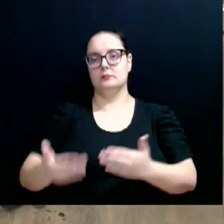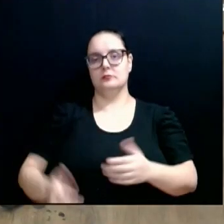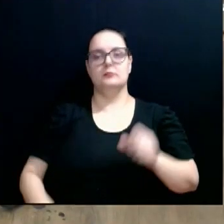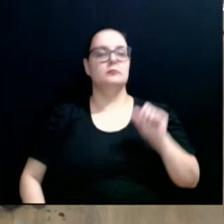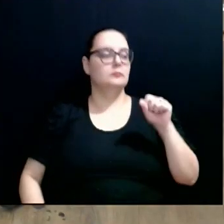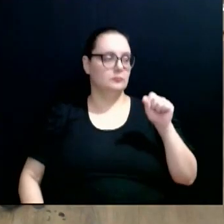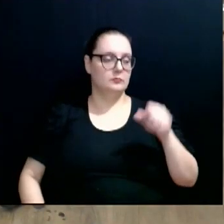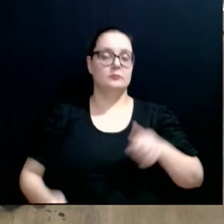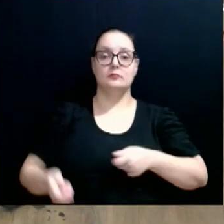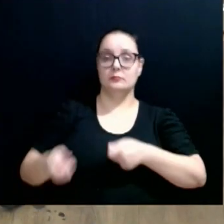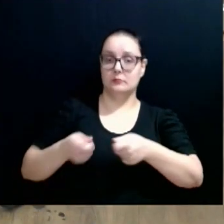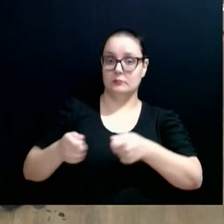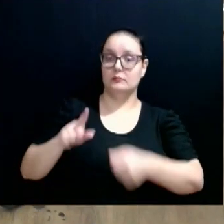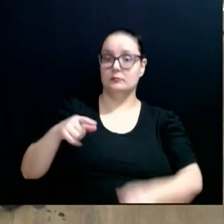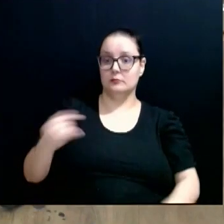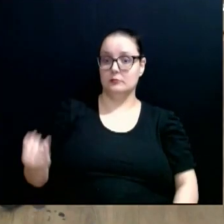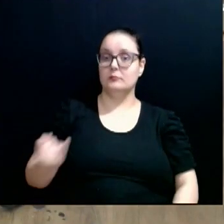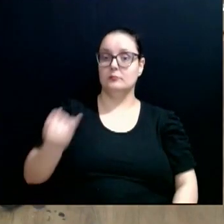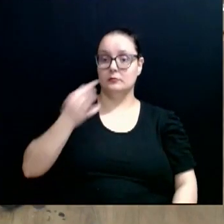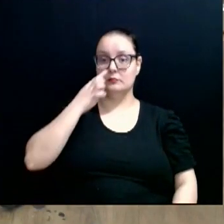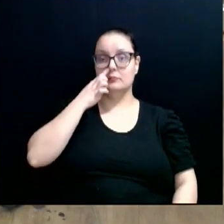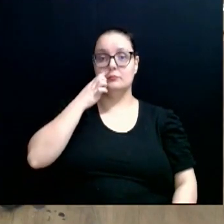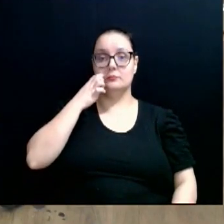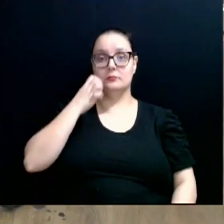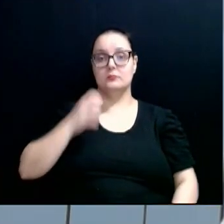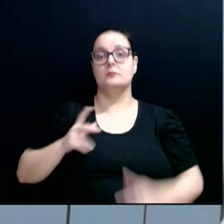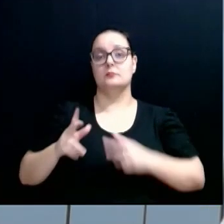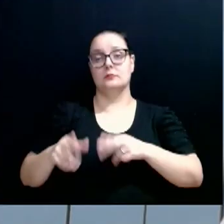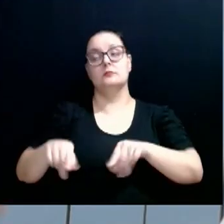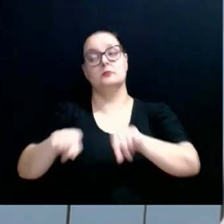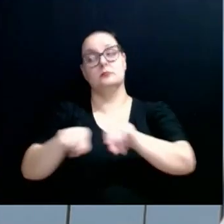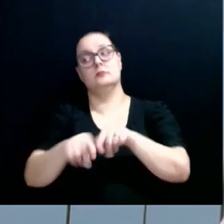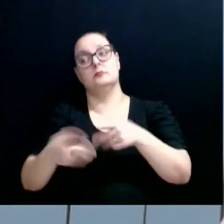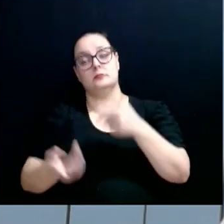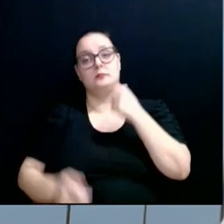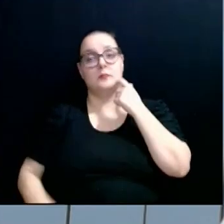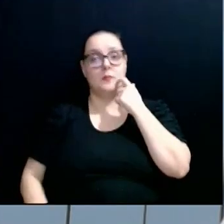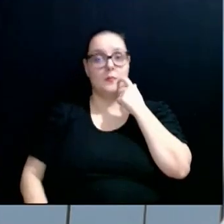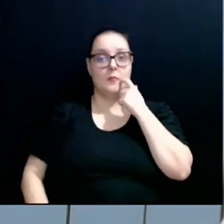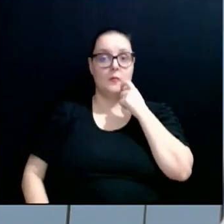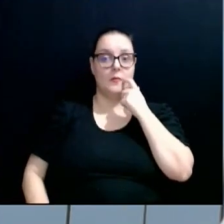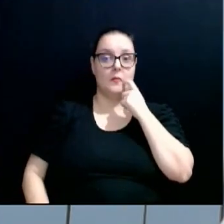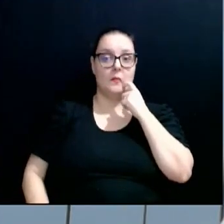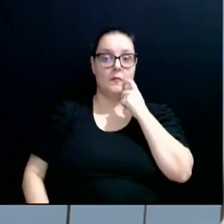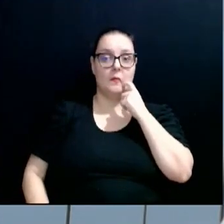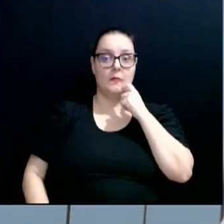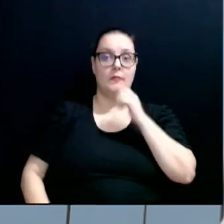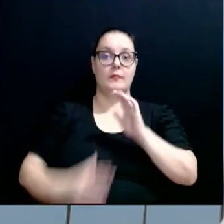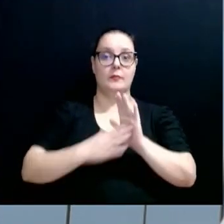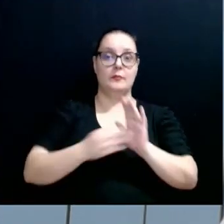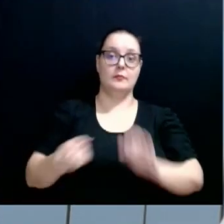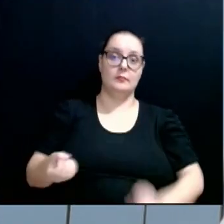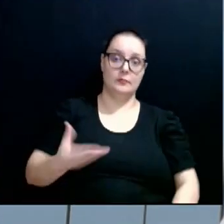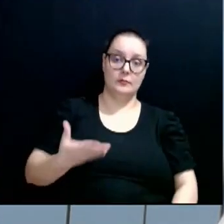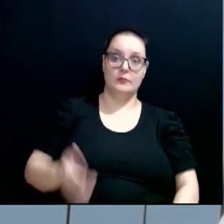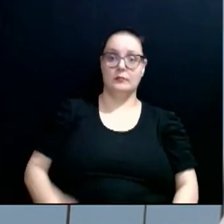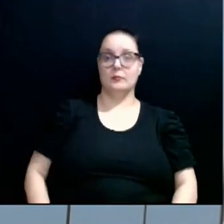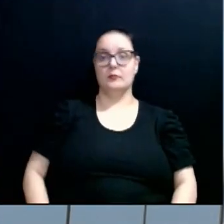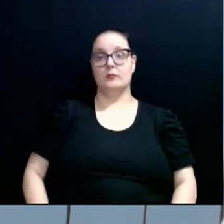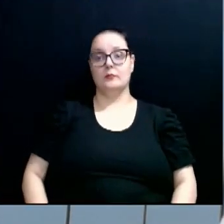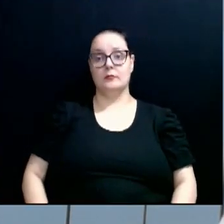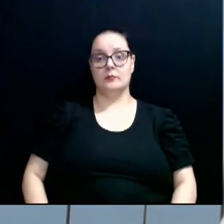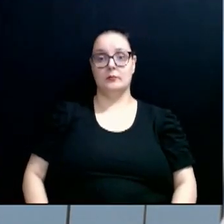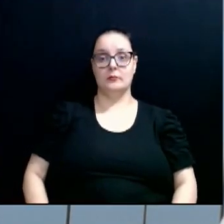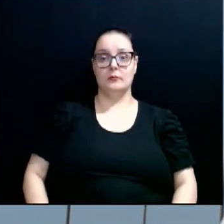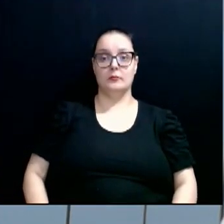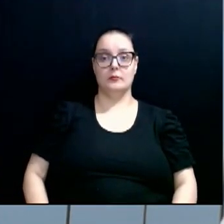muito importante. Como também é muito importante nesse modelo novo, apesar de sabendo pelos